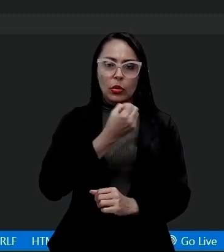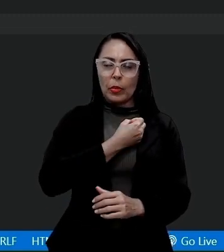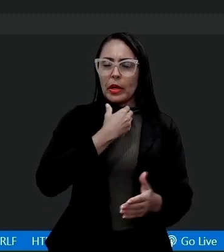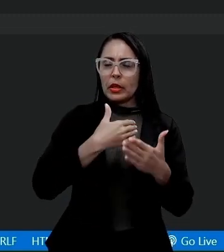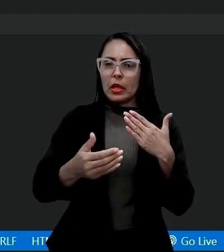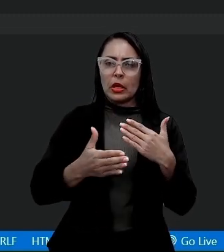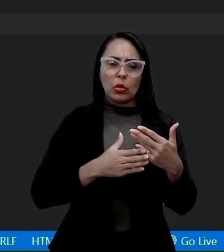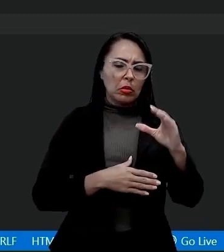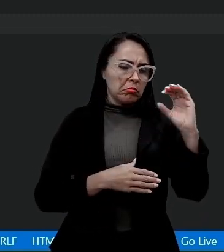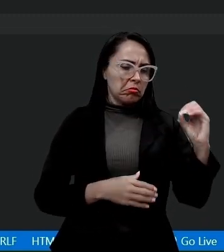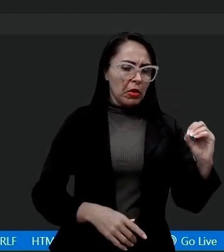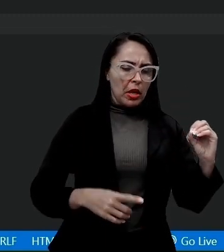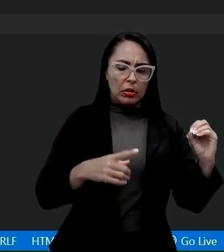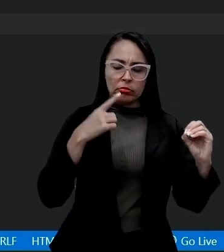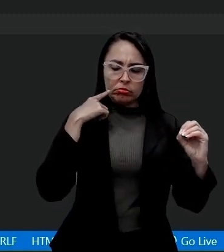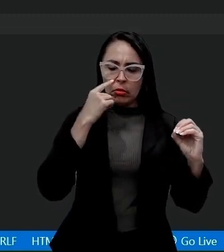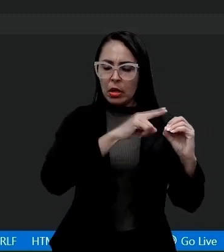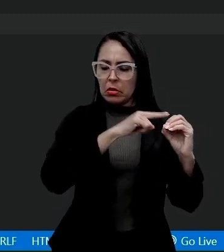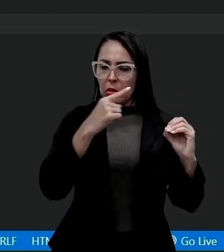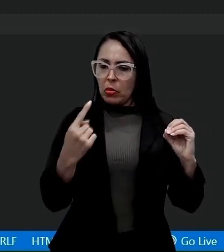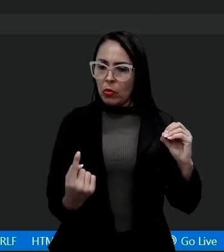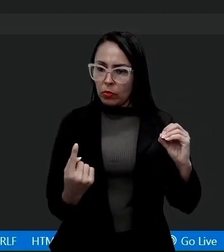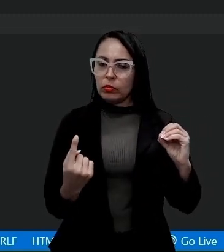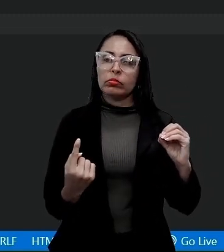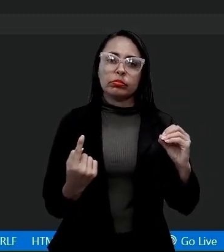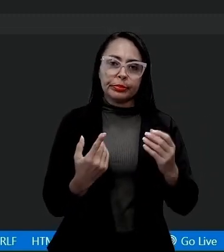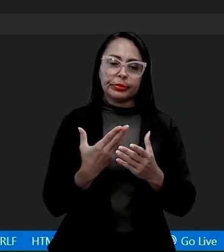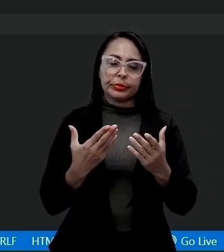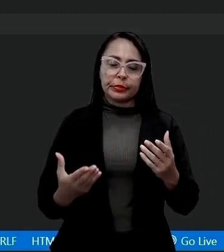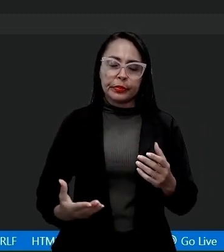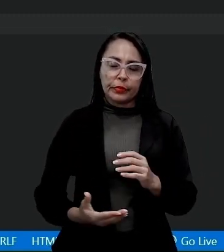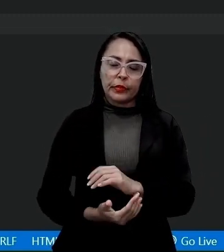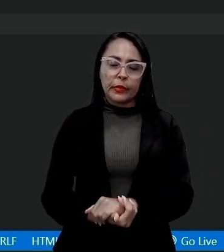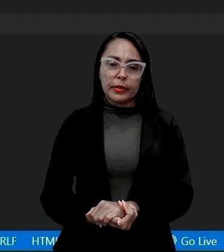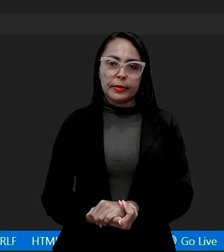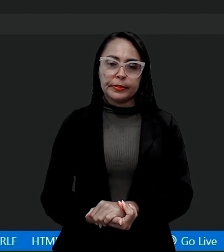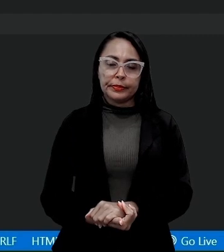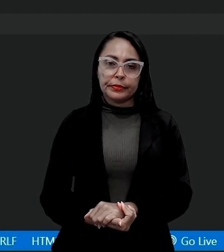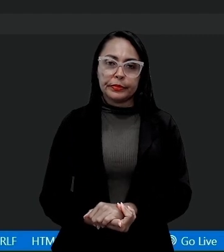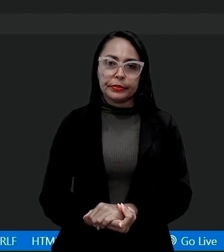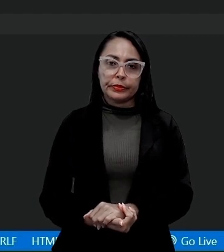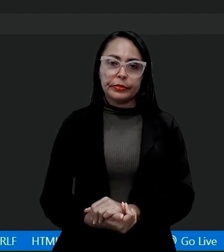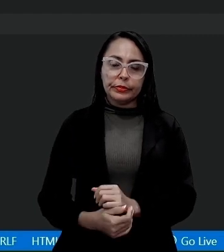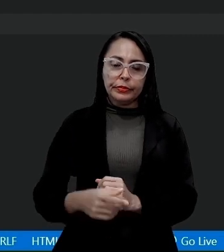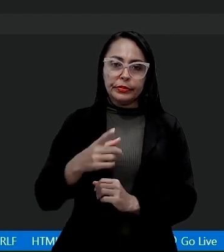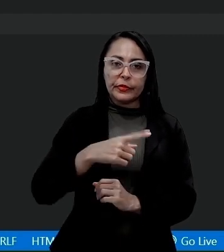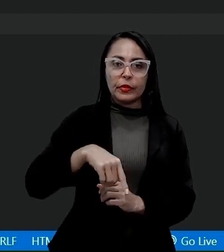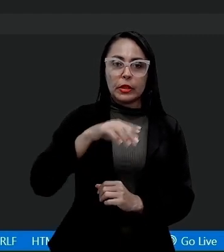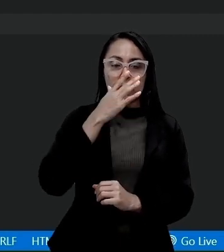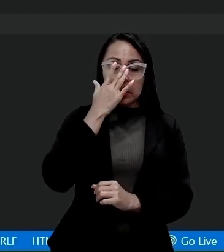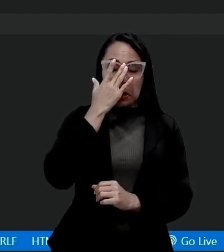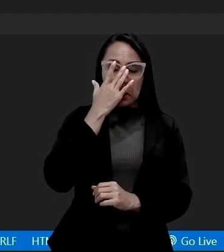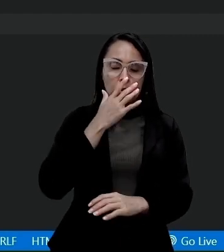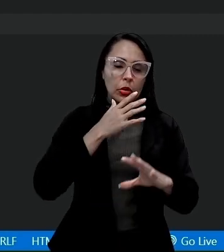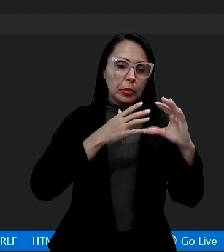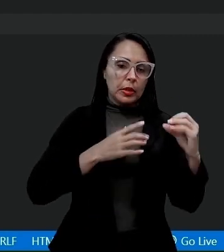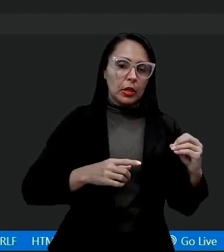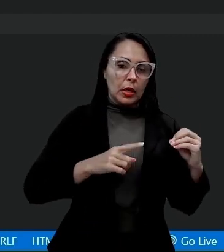0 até 1, sendo 1 excluído. Ou seja, ele vai gerar o número de 0 até